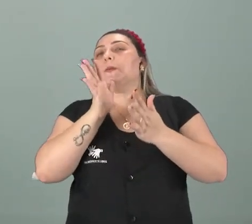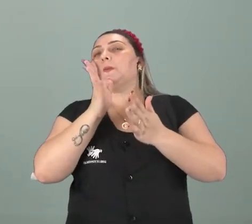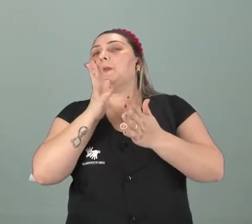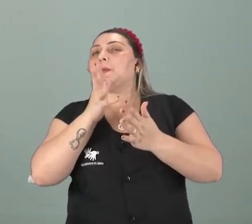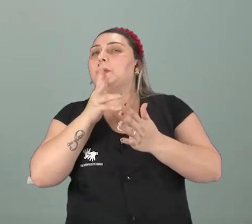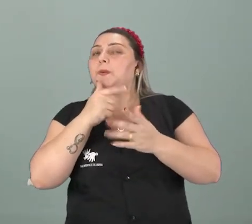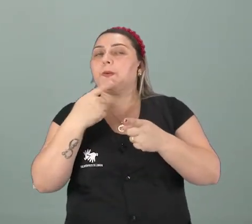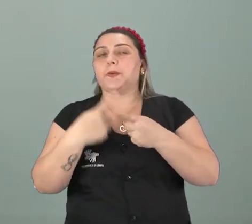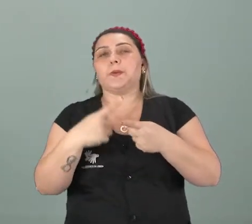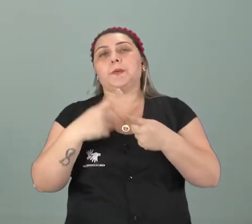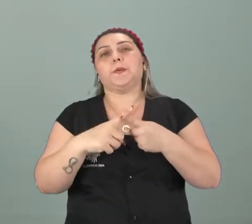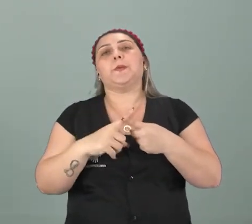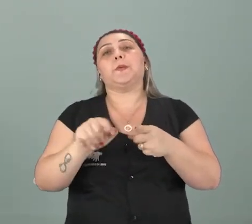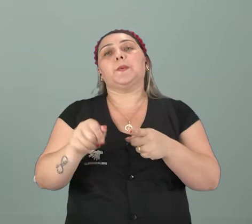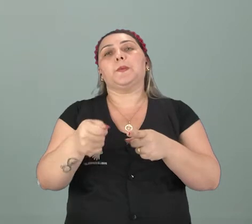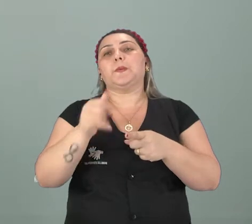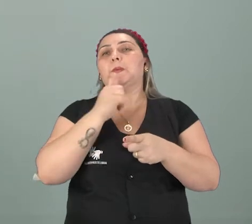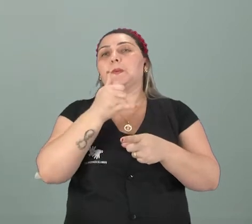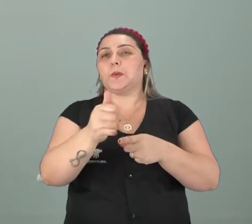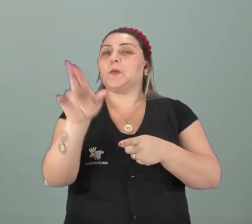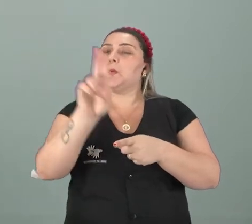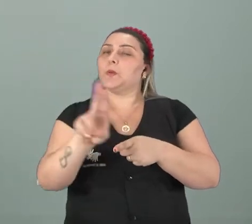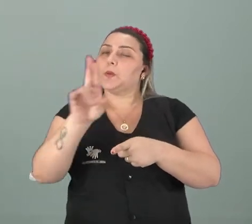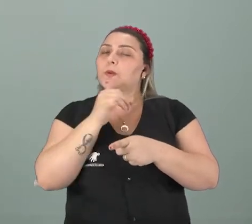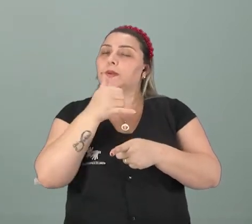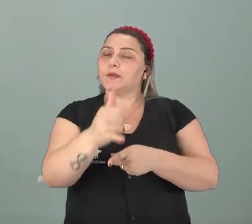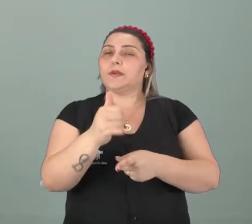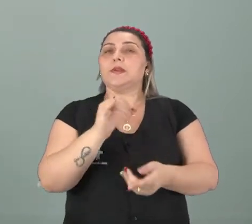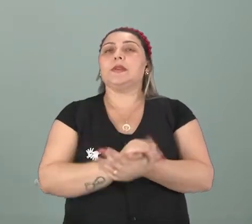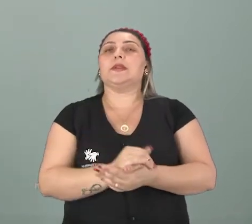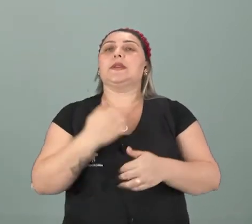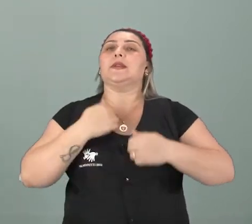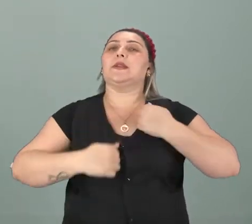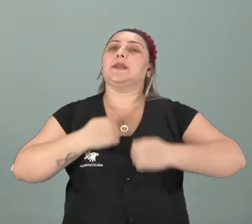Porque chuveiro elétrico consome muita energia. Se você toma um banho muito